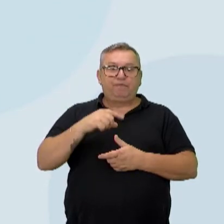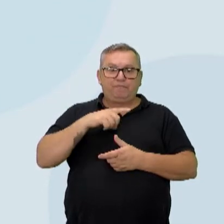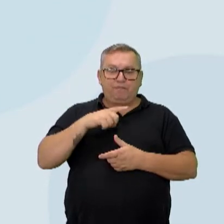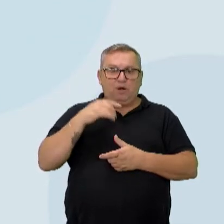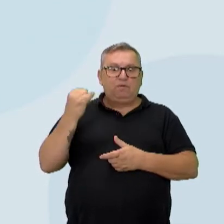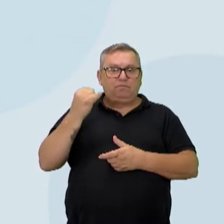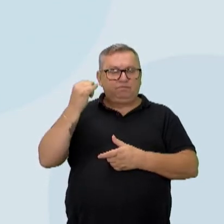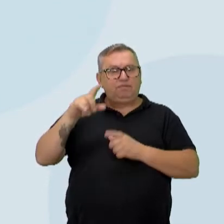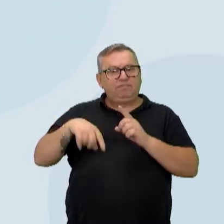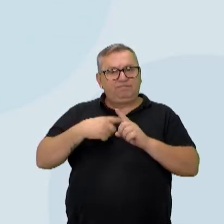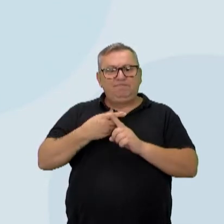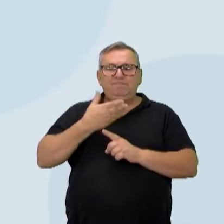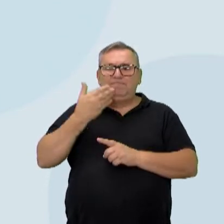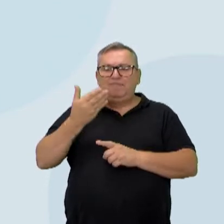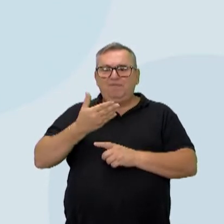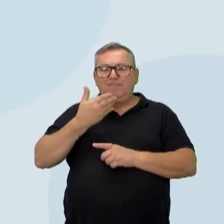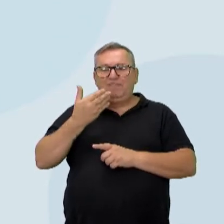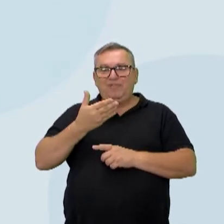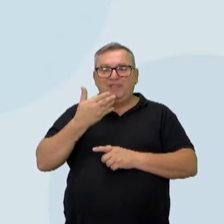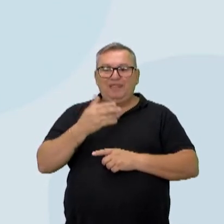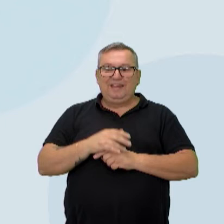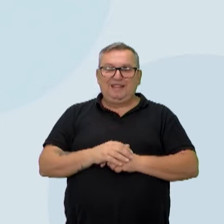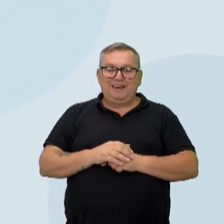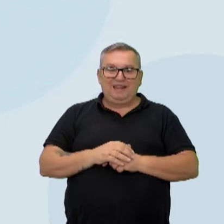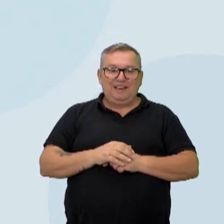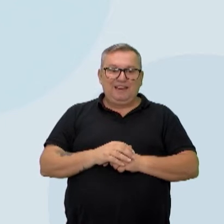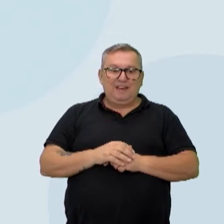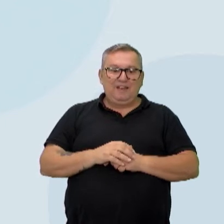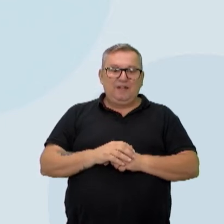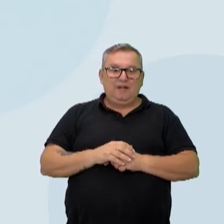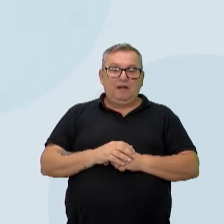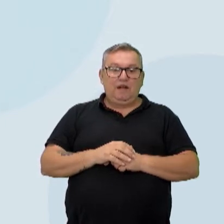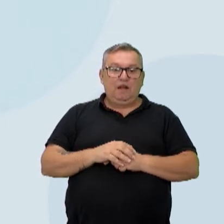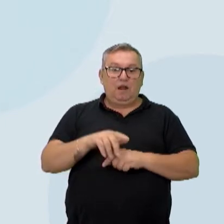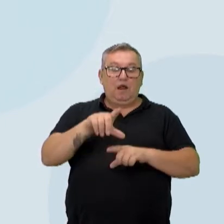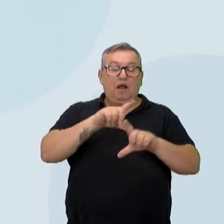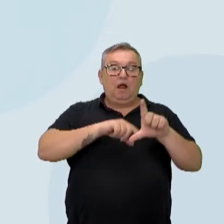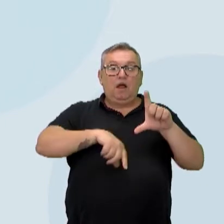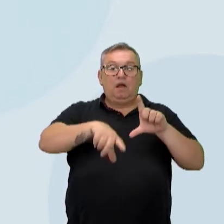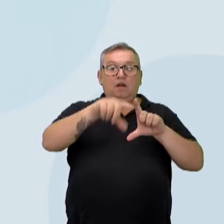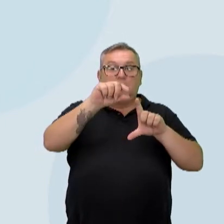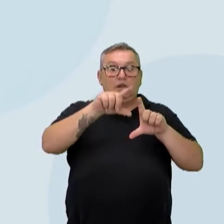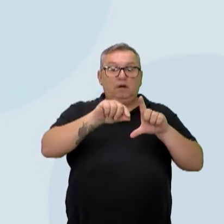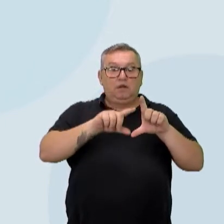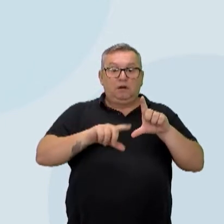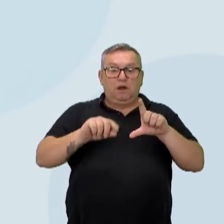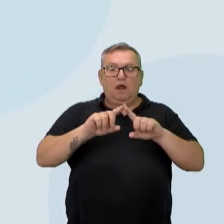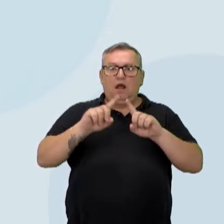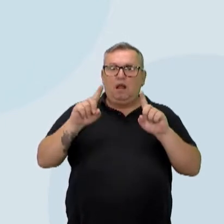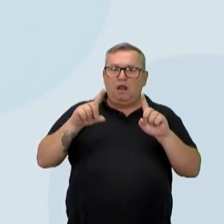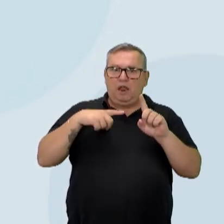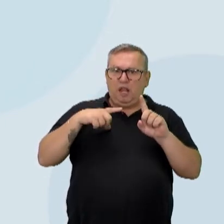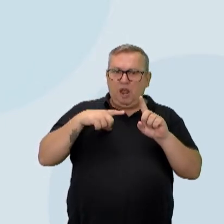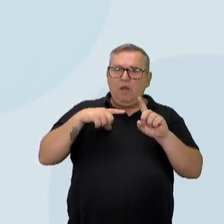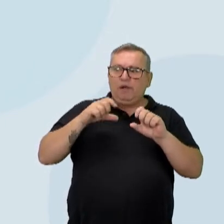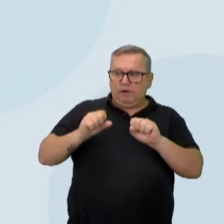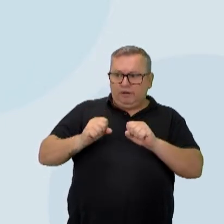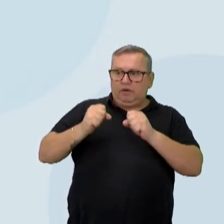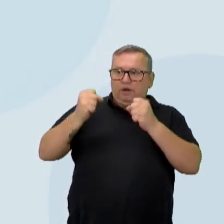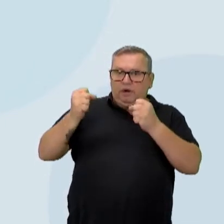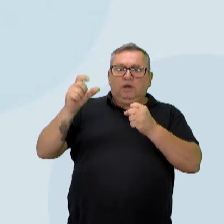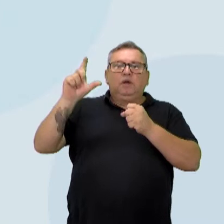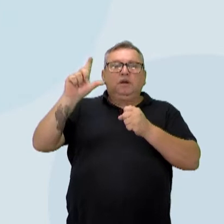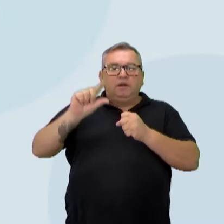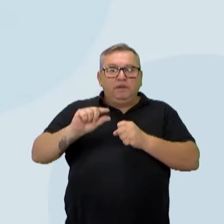fica até mais fácil, né? Eu já tenho a tese, agora eu venho. Como que eu vou defender que eu preciso reduzir a quantidade de sal